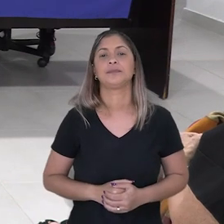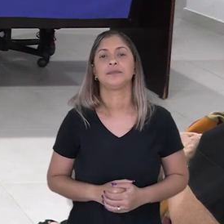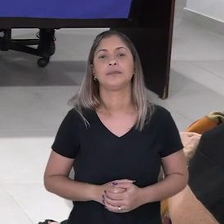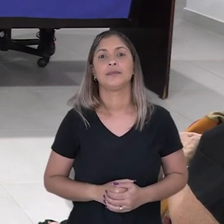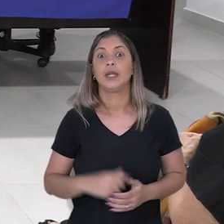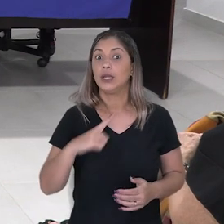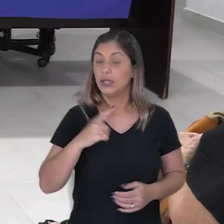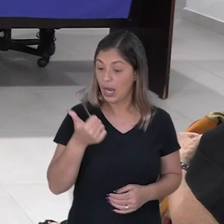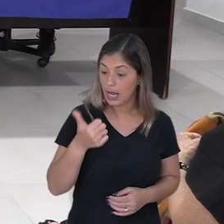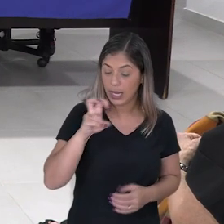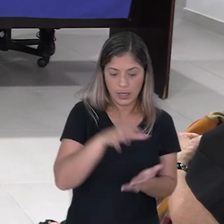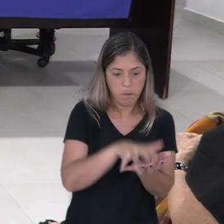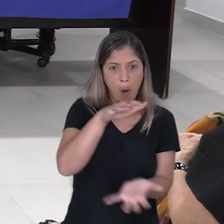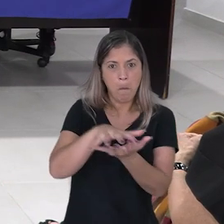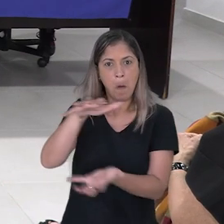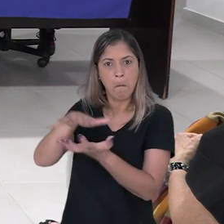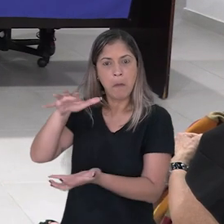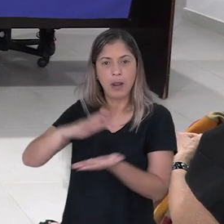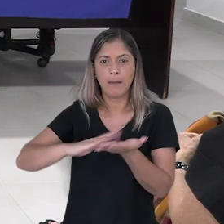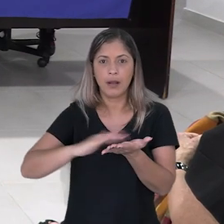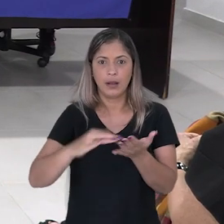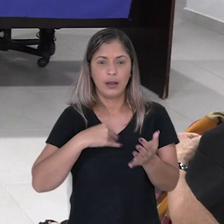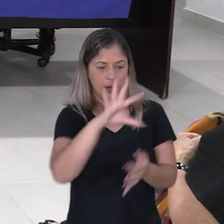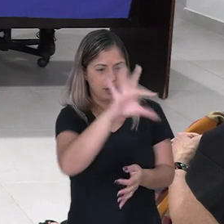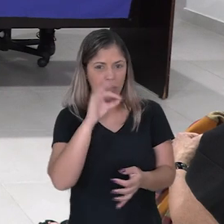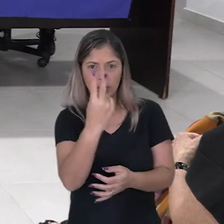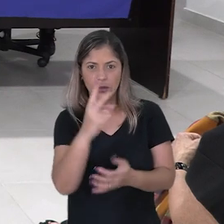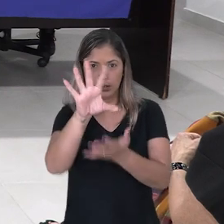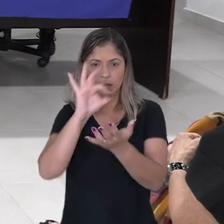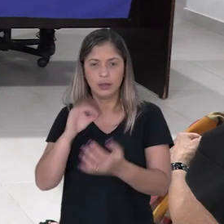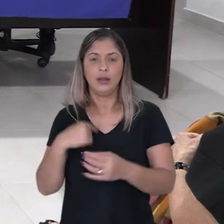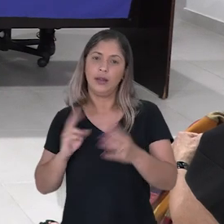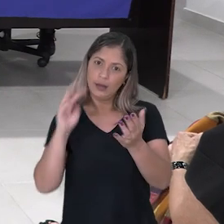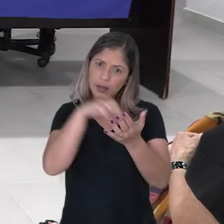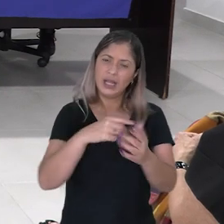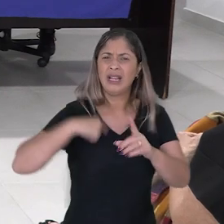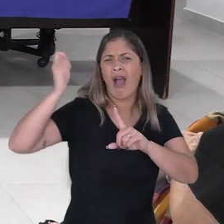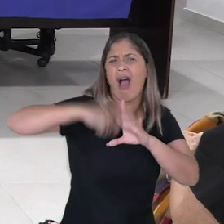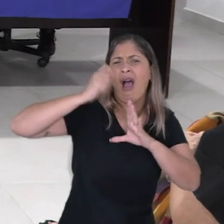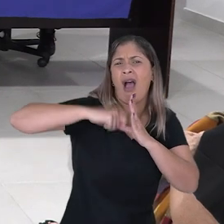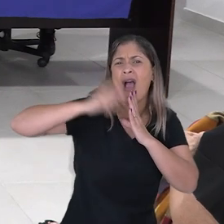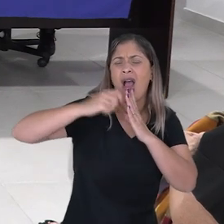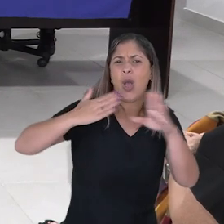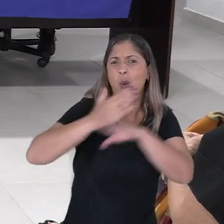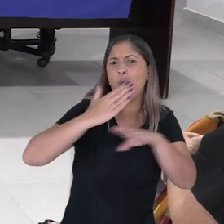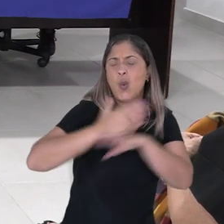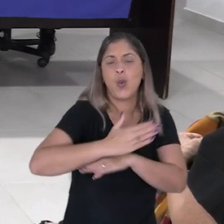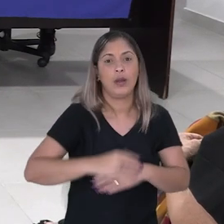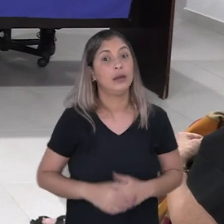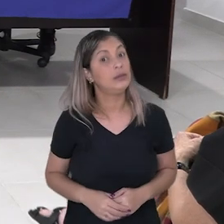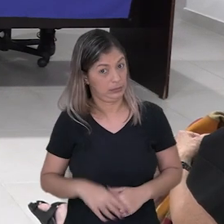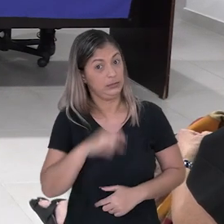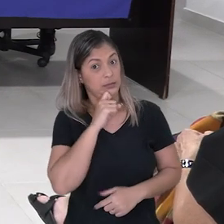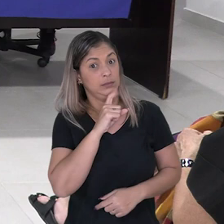15 volumes em Braille. Eu ia pegando de dois em dois, eu ia e voltava da biblioteca. Eu fiquei meses lendo o livro, mas, gente, foi assim,